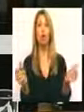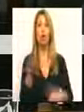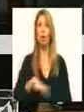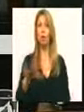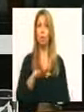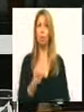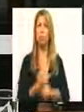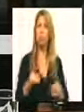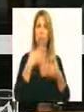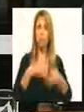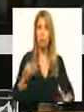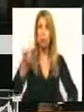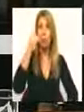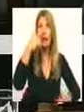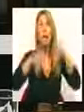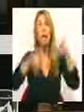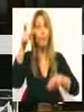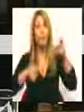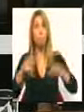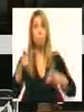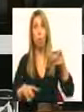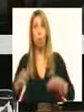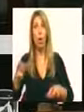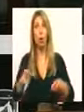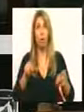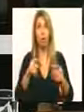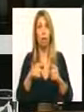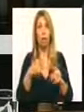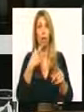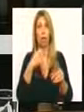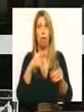foi seguramente as pessoas que usufruíam do rio que o fizeram. Segundo,